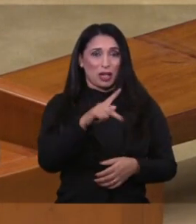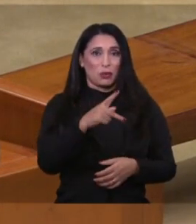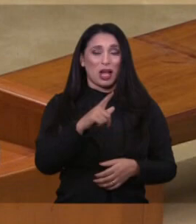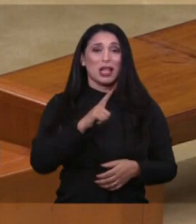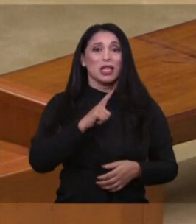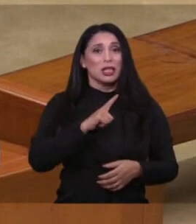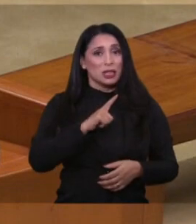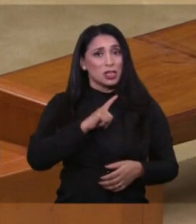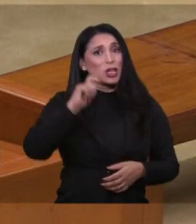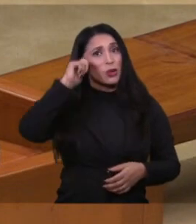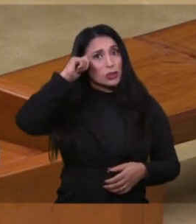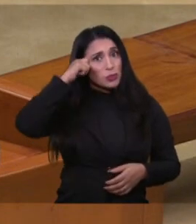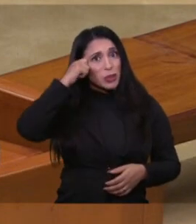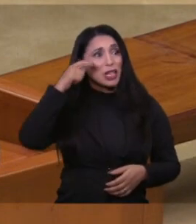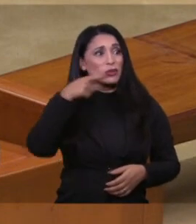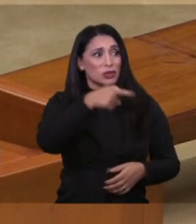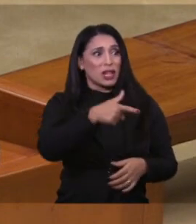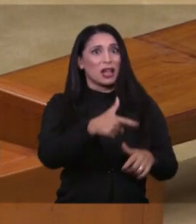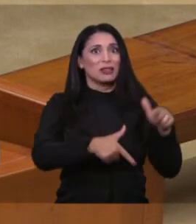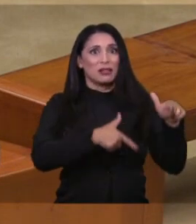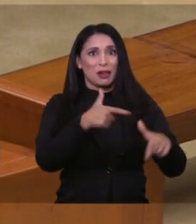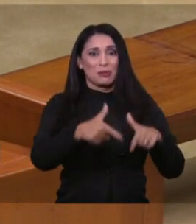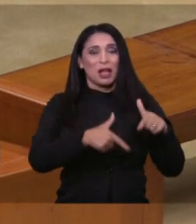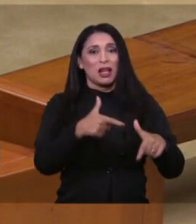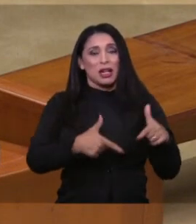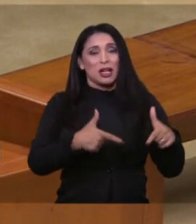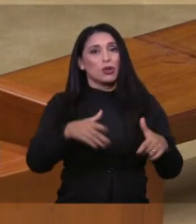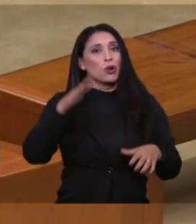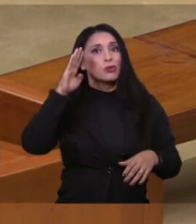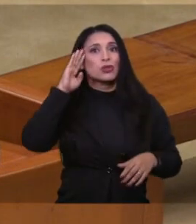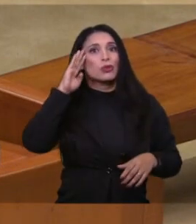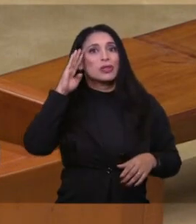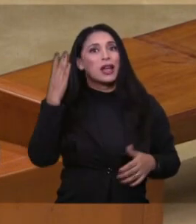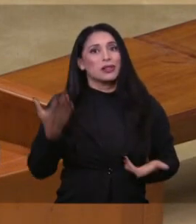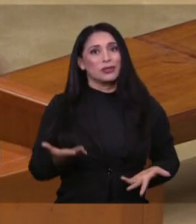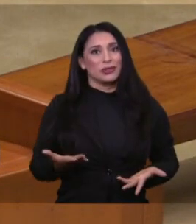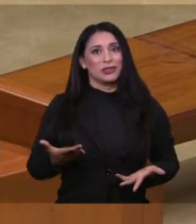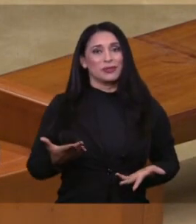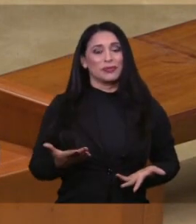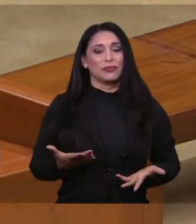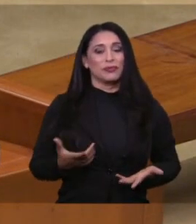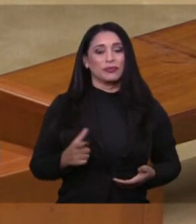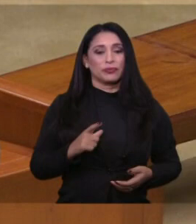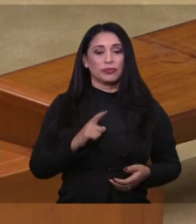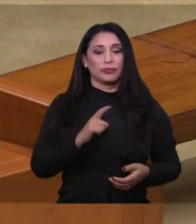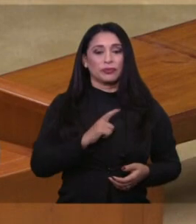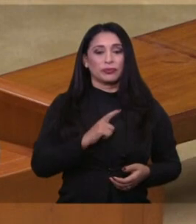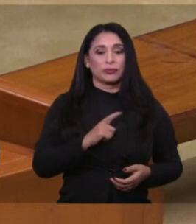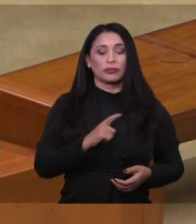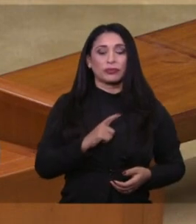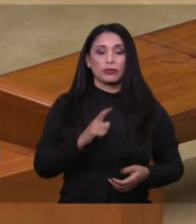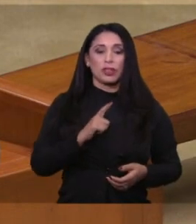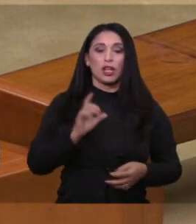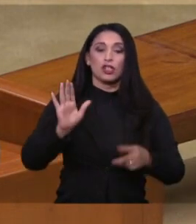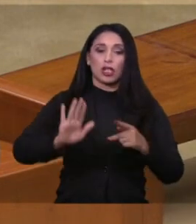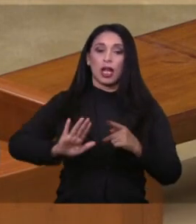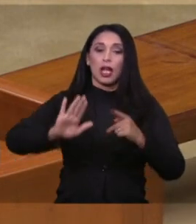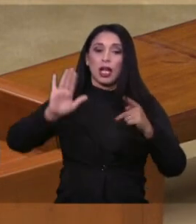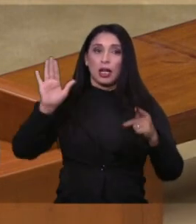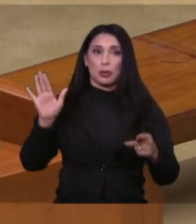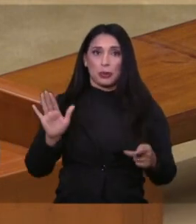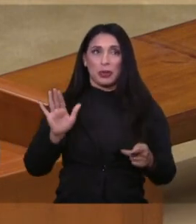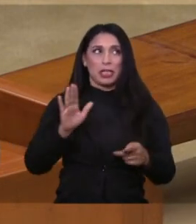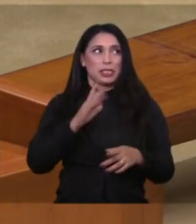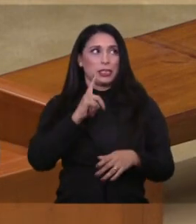suas trincheiras. E é importante lembrar que, à época, se pregava a falácia. Além de existir a promessa de libertação